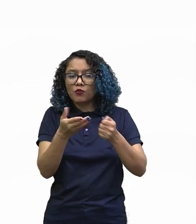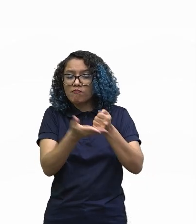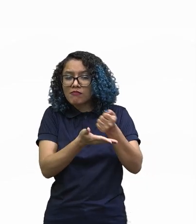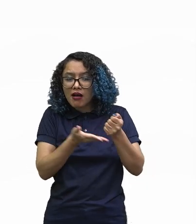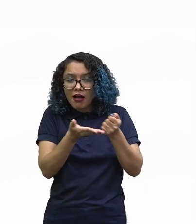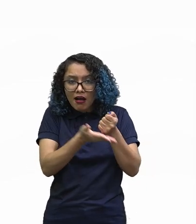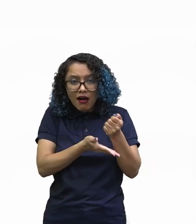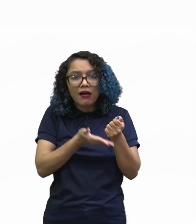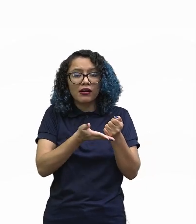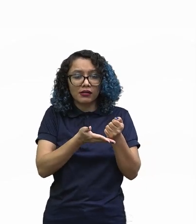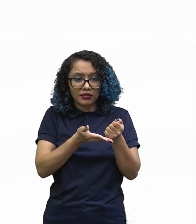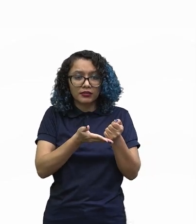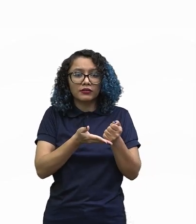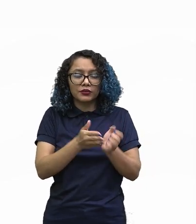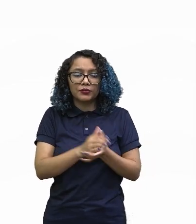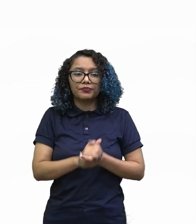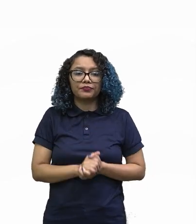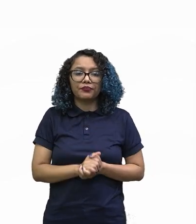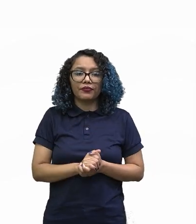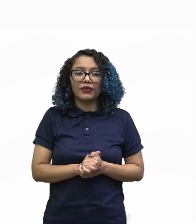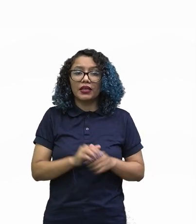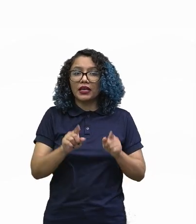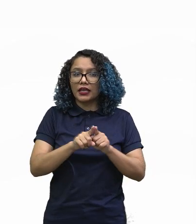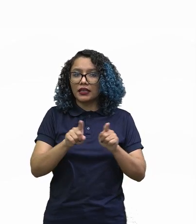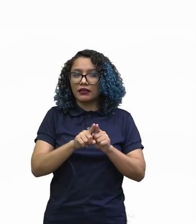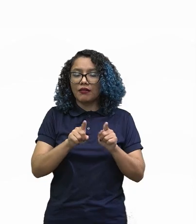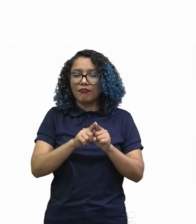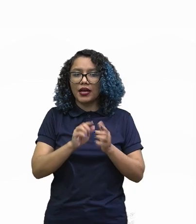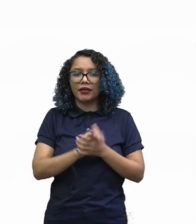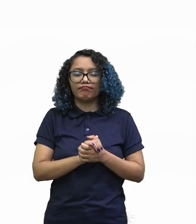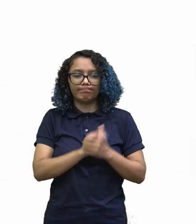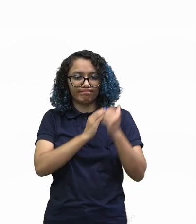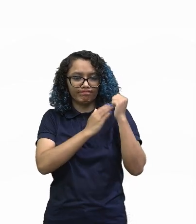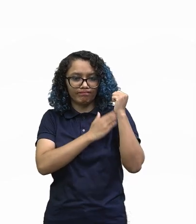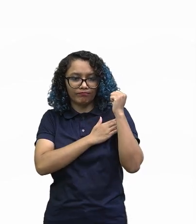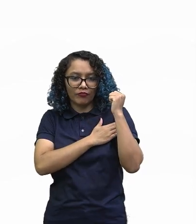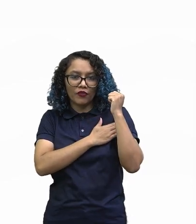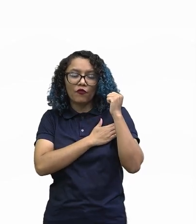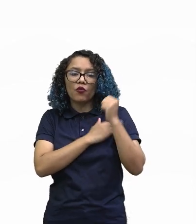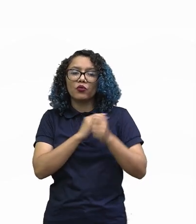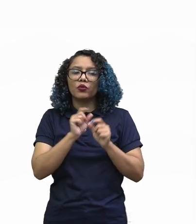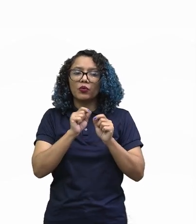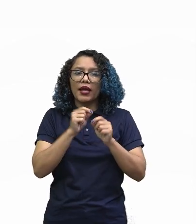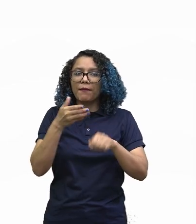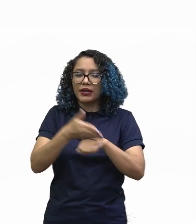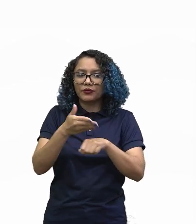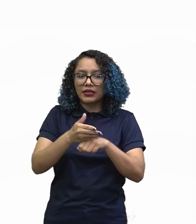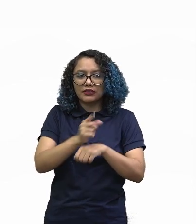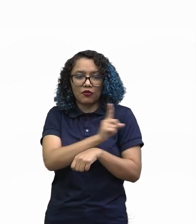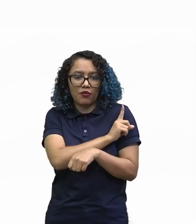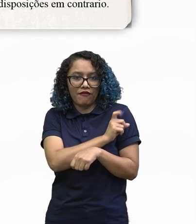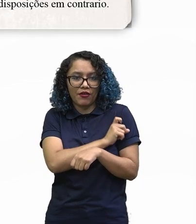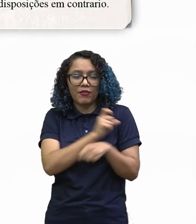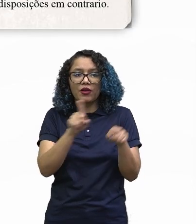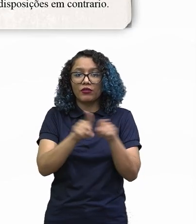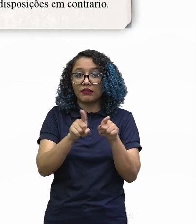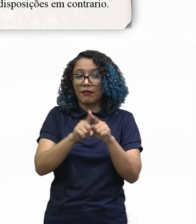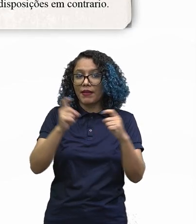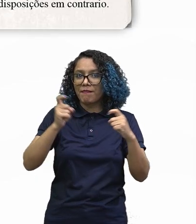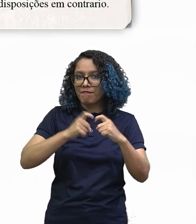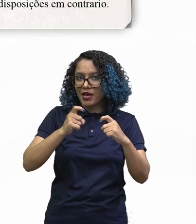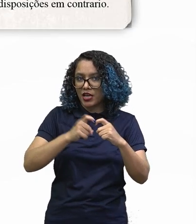além, né, da força humana de enfermeiros e médicos. Os impactos